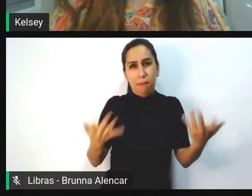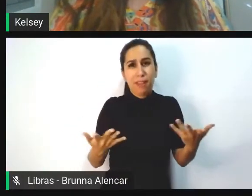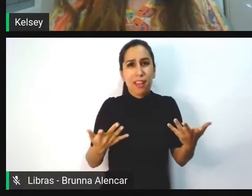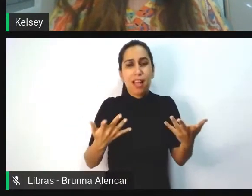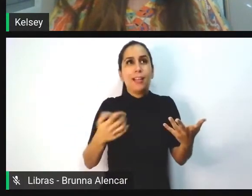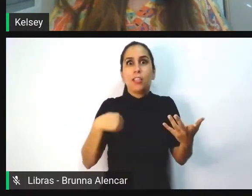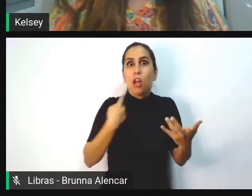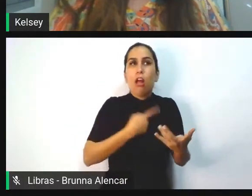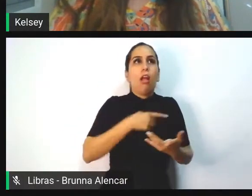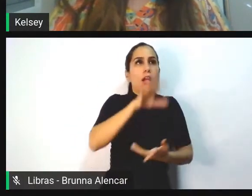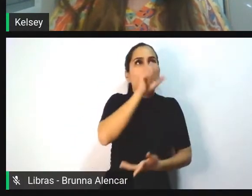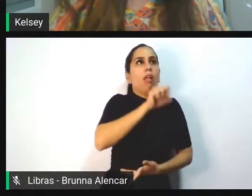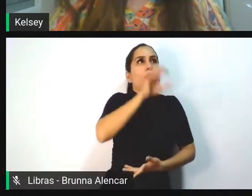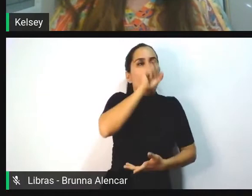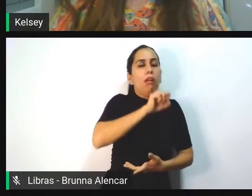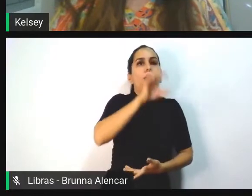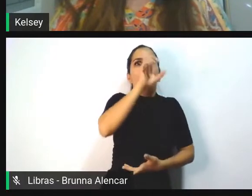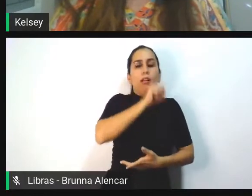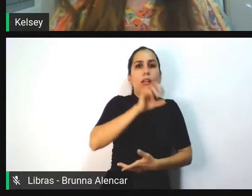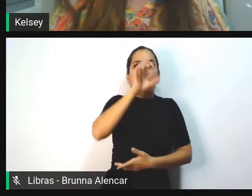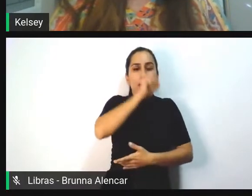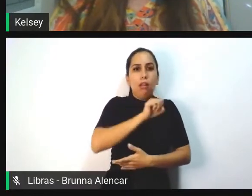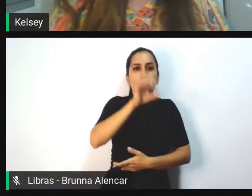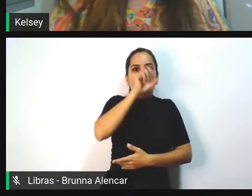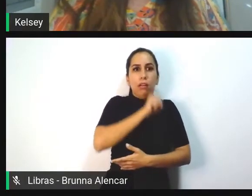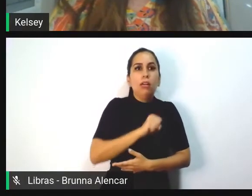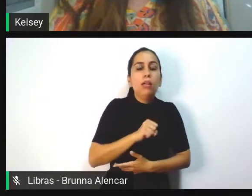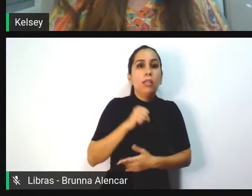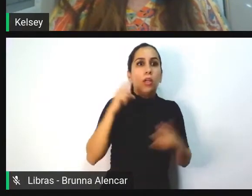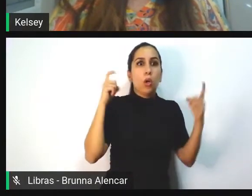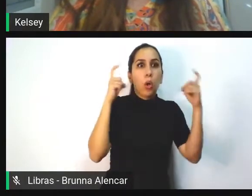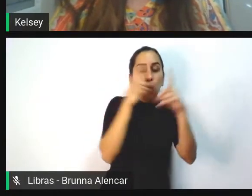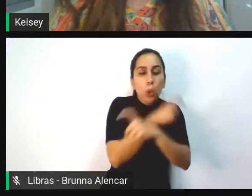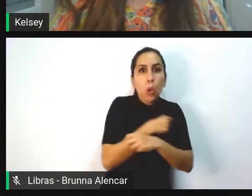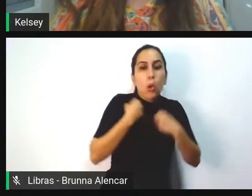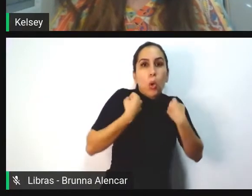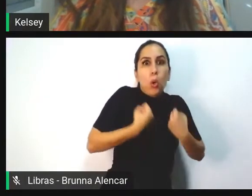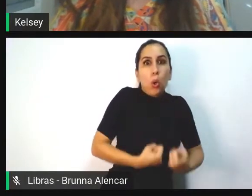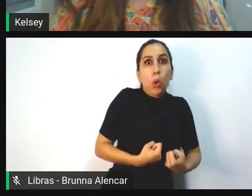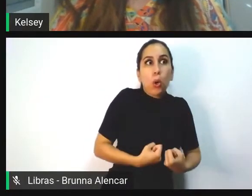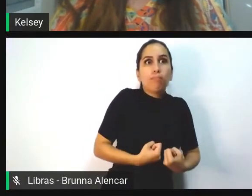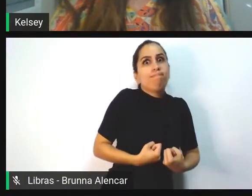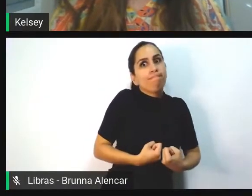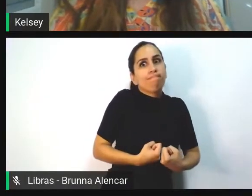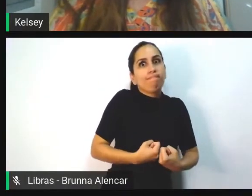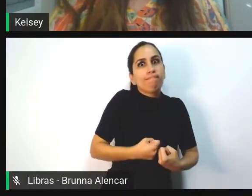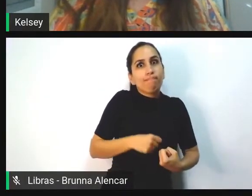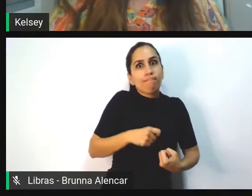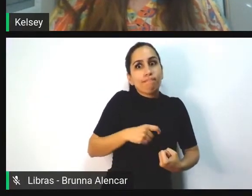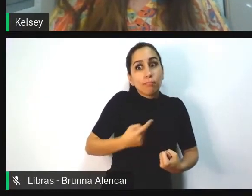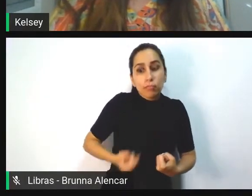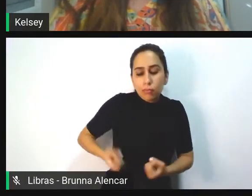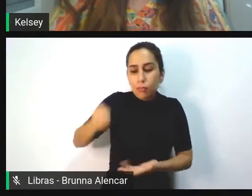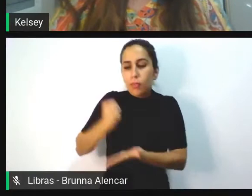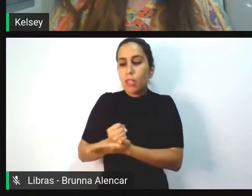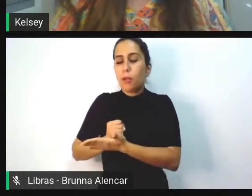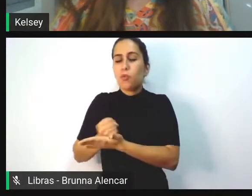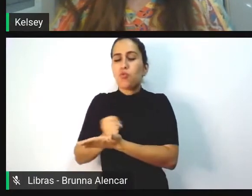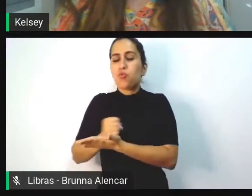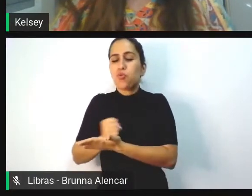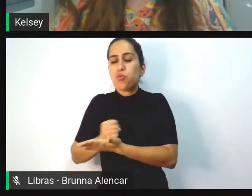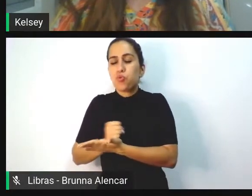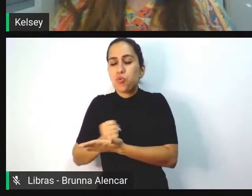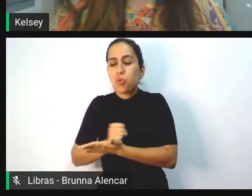nossa respiração mude, fique ofegante, se nós controlarmos a respiração, o cérebro